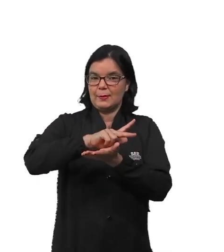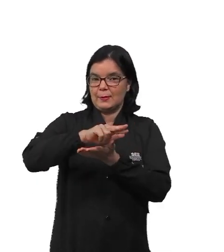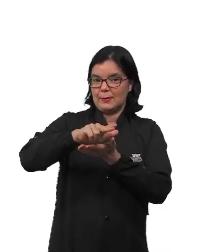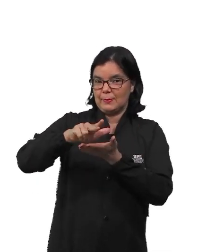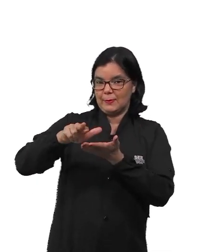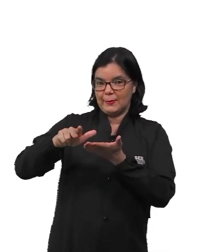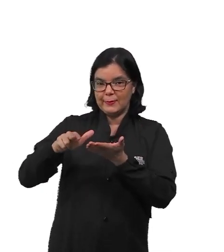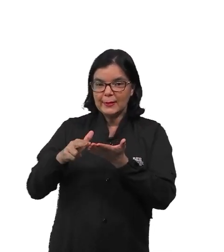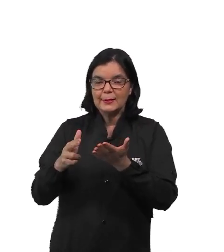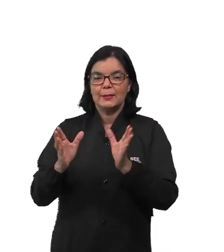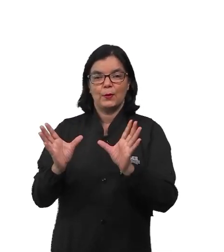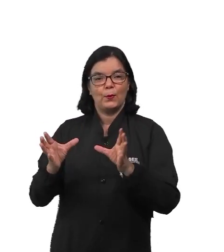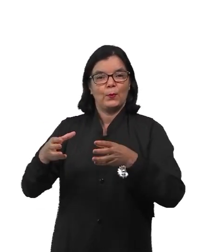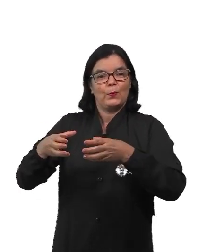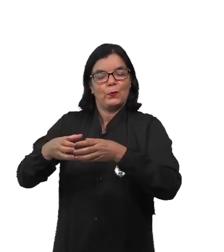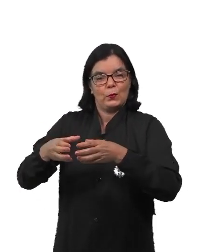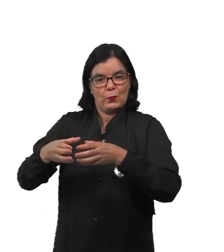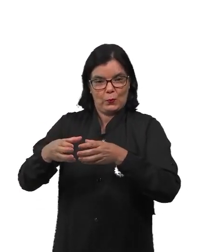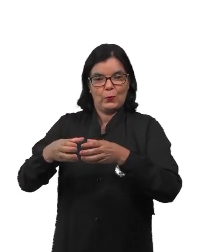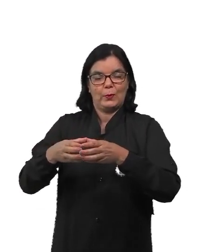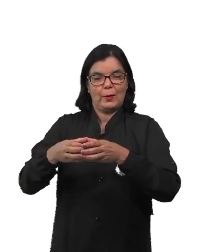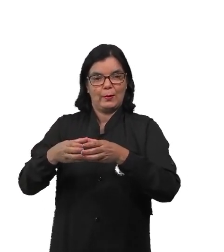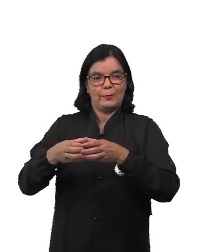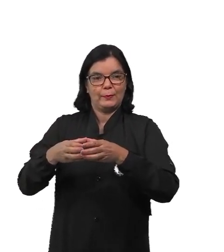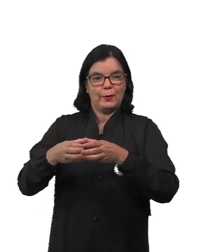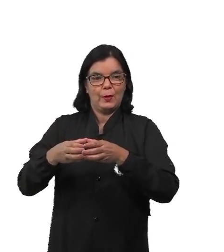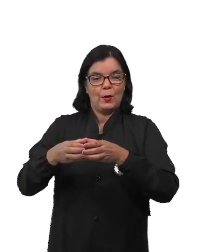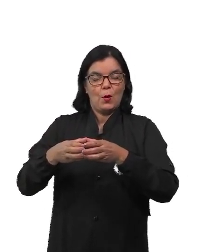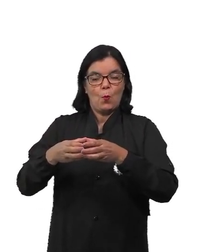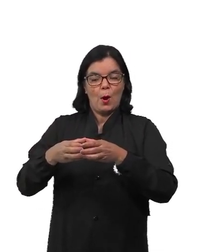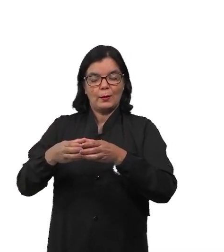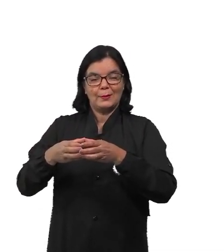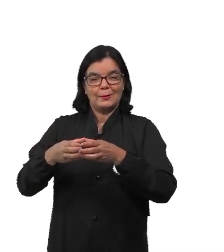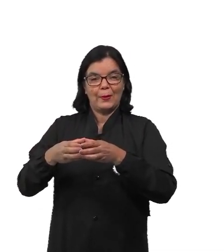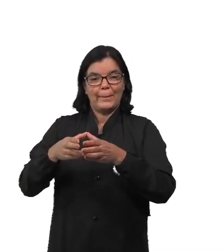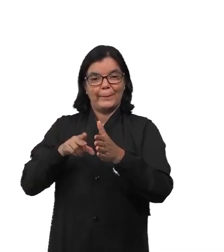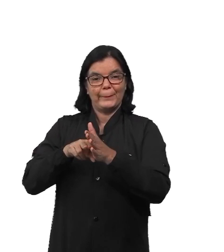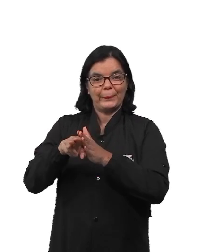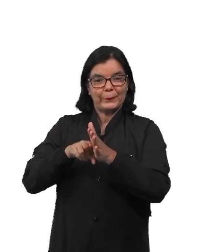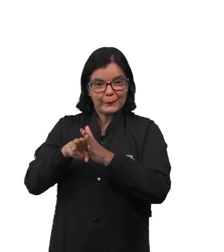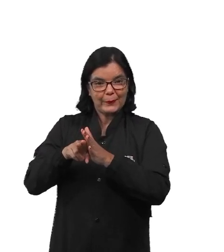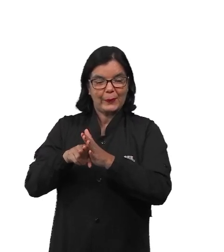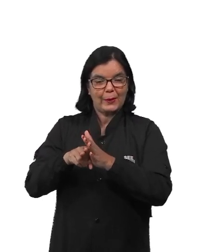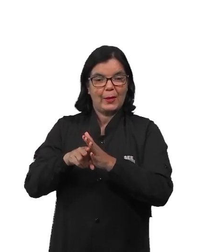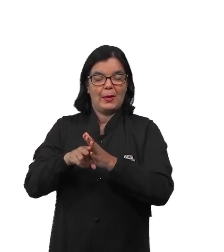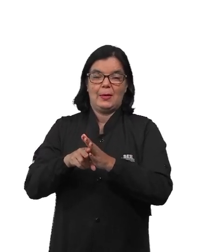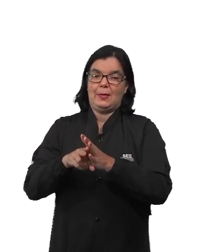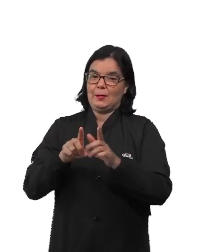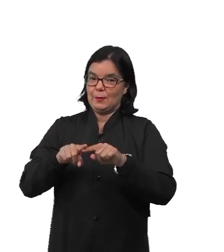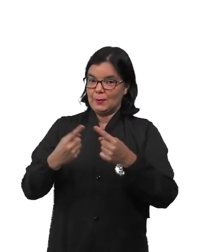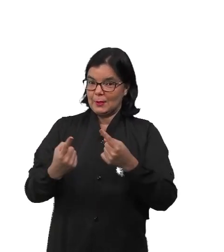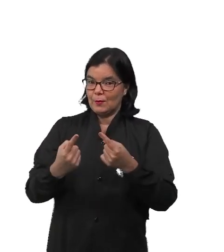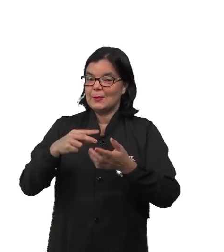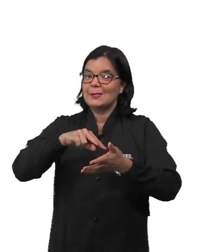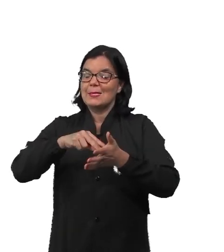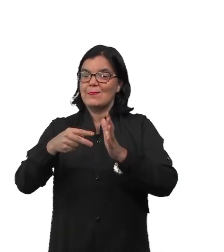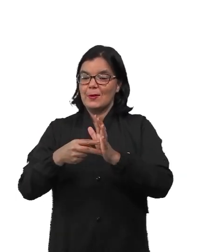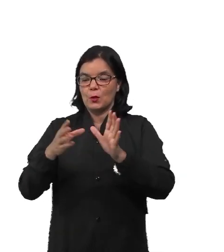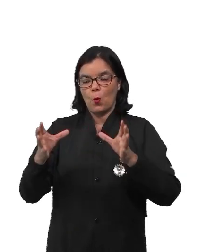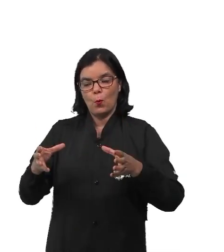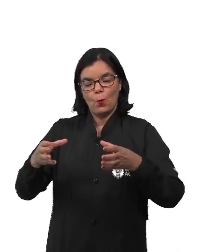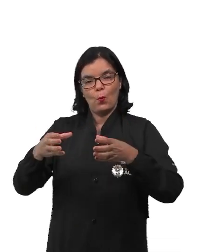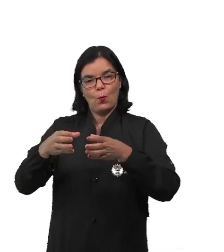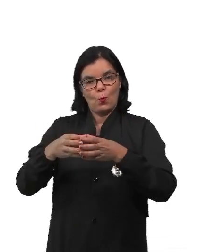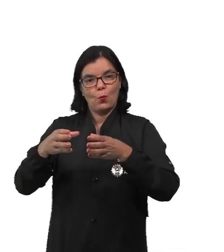diversos organismos que constituem uma comunidade biológica. São genericamente